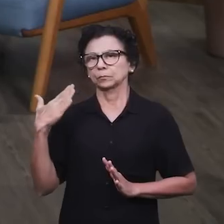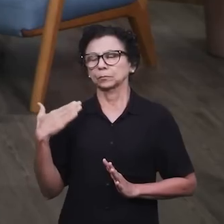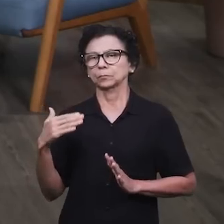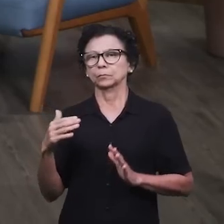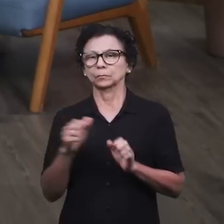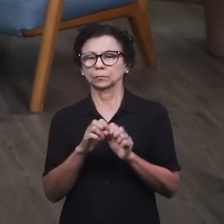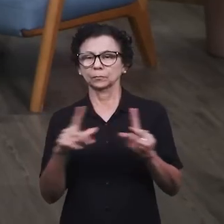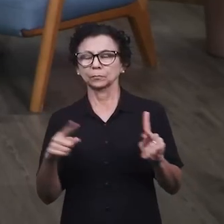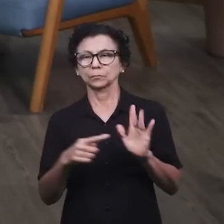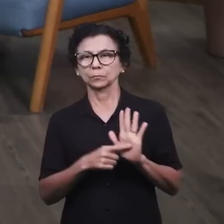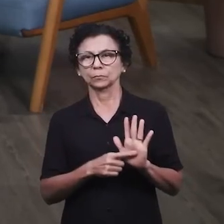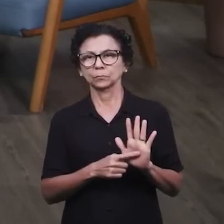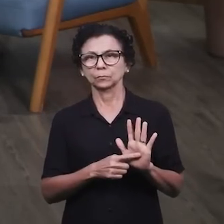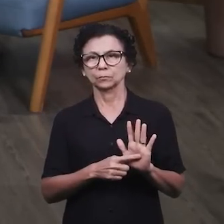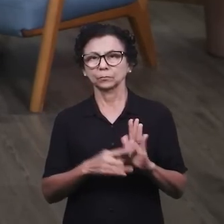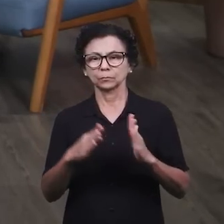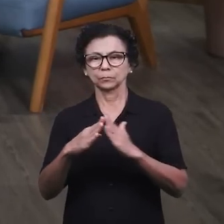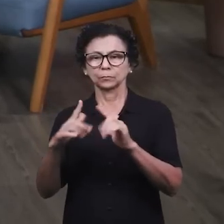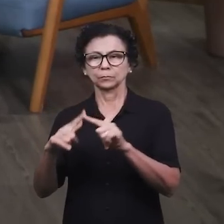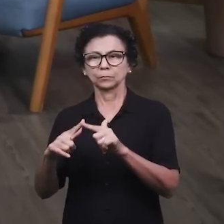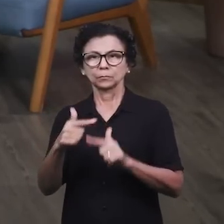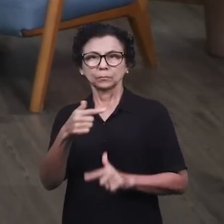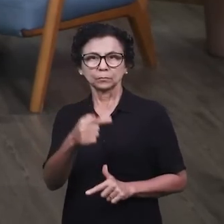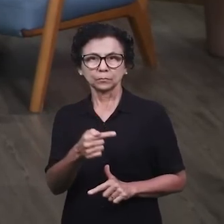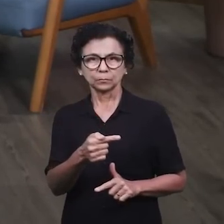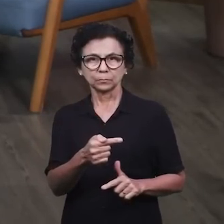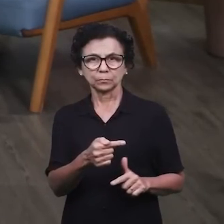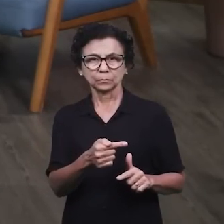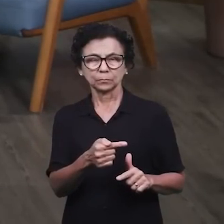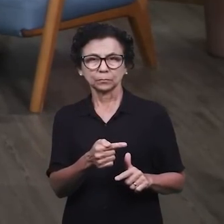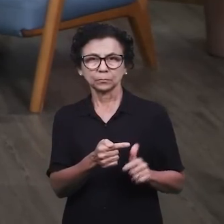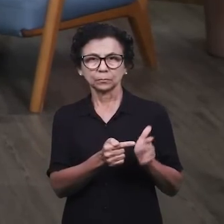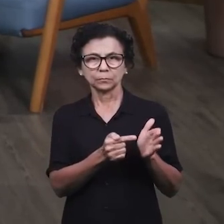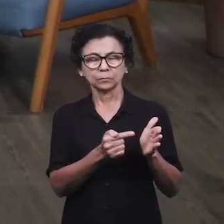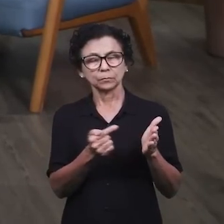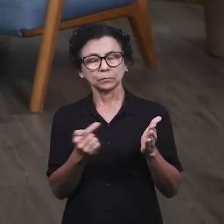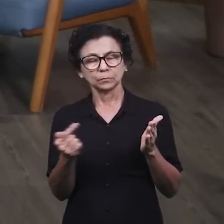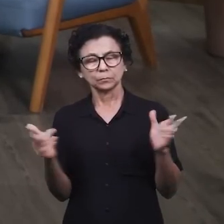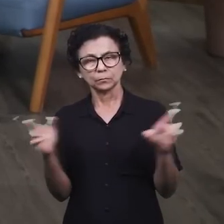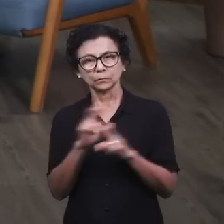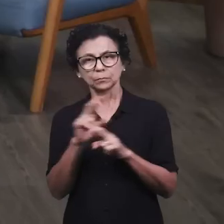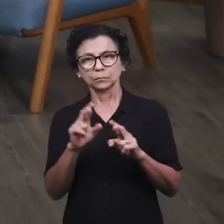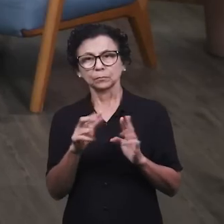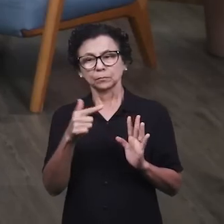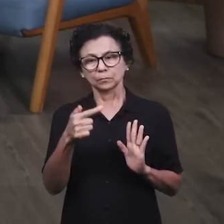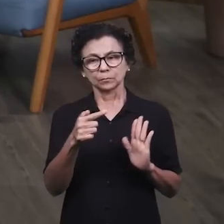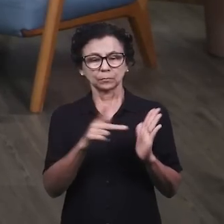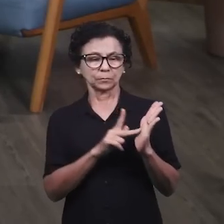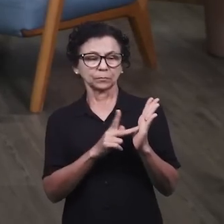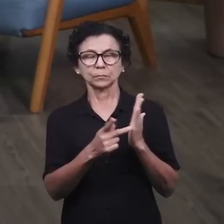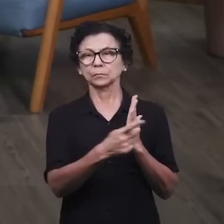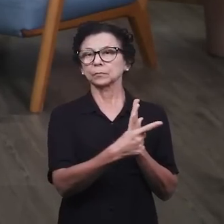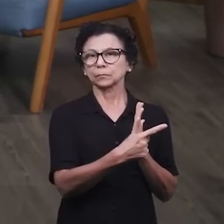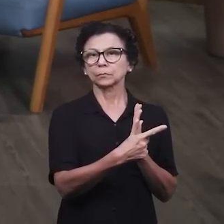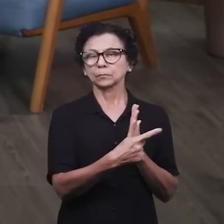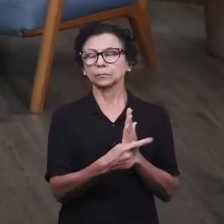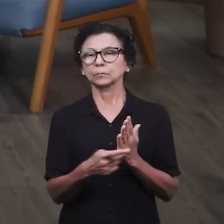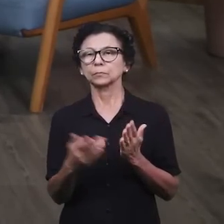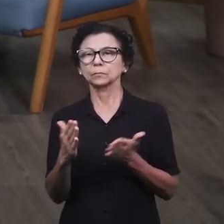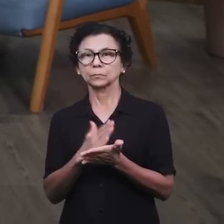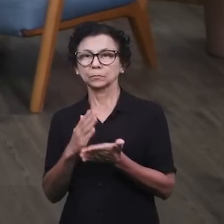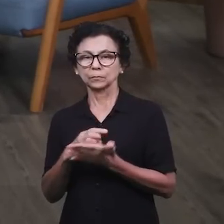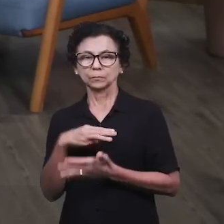colocação, as 7 cartas, agora já entrando nesse outro aspecto, do Apocalipse, as 7